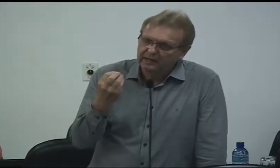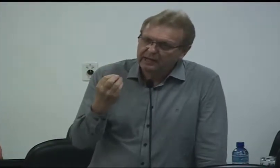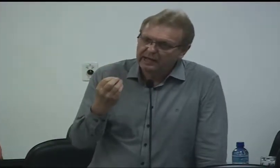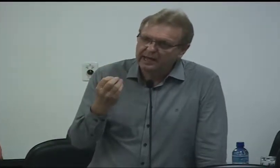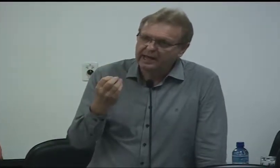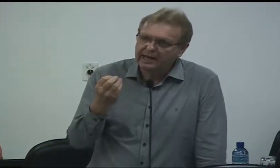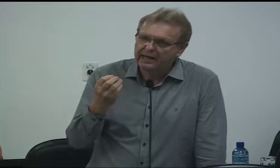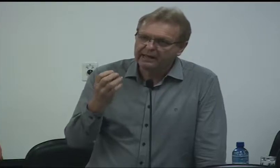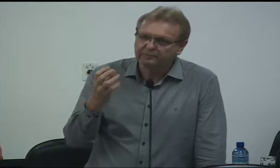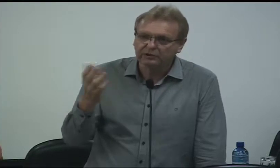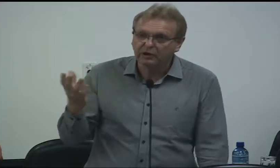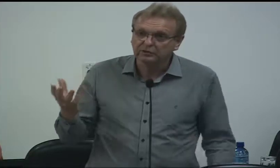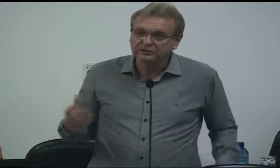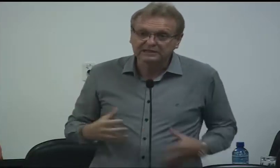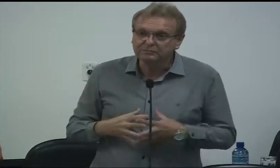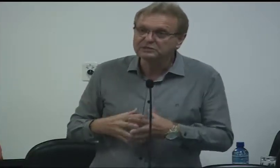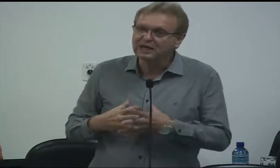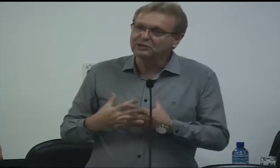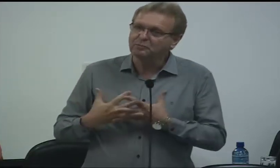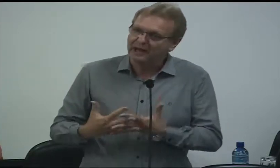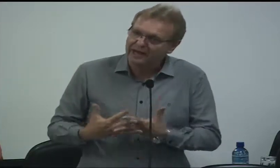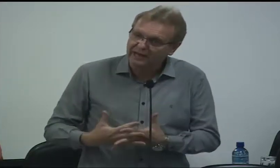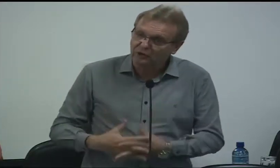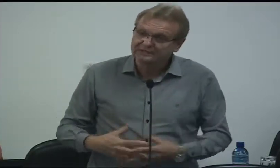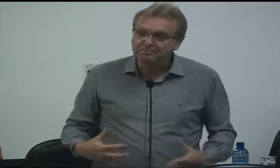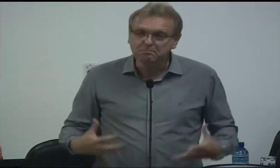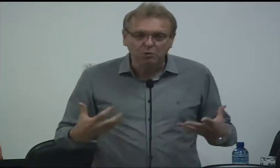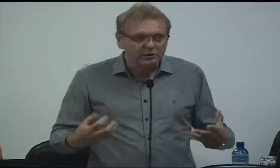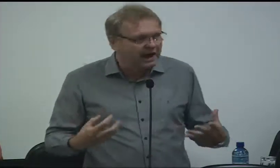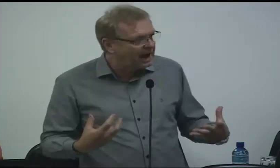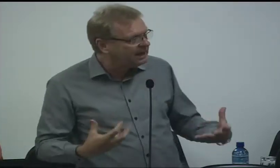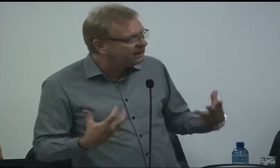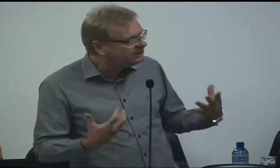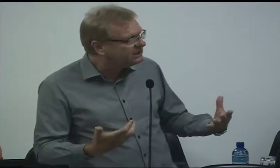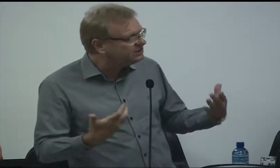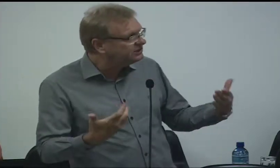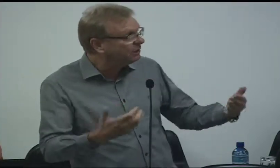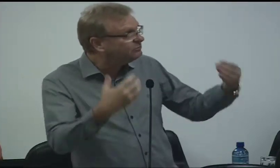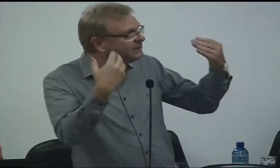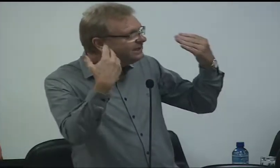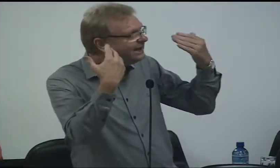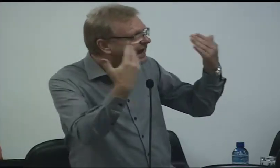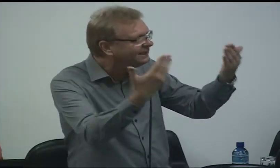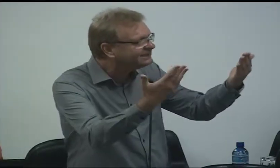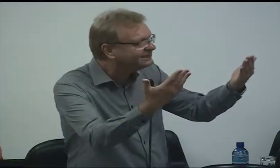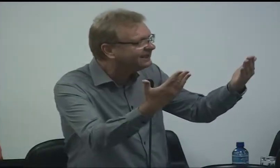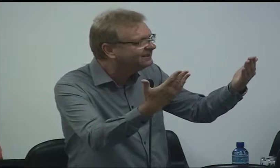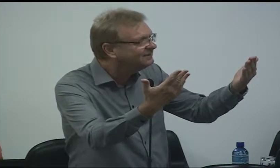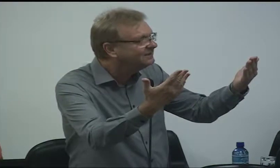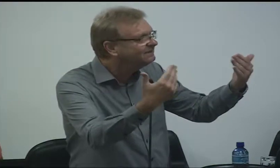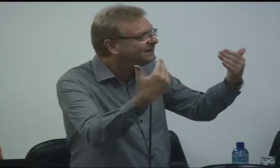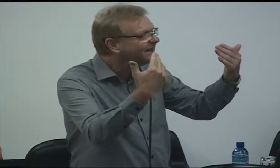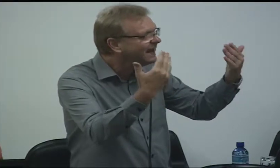Érica, porque nós estamos dando para ela a nossa muralha digital de